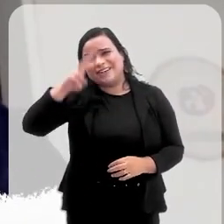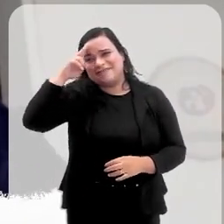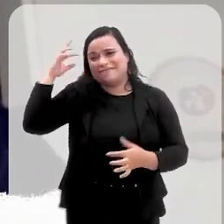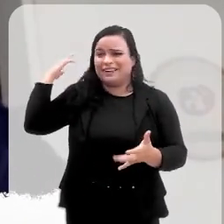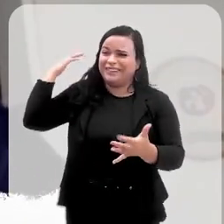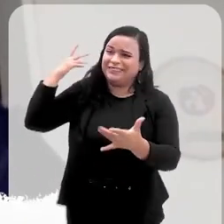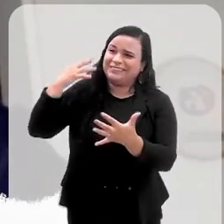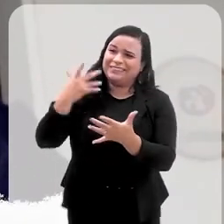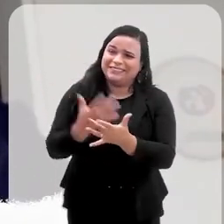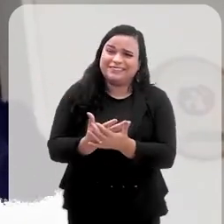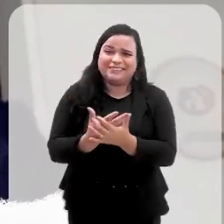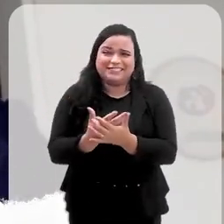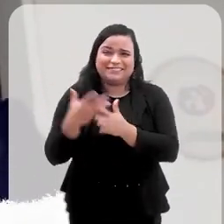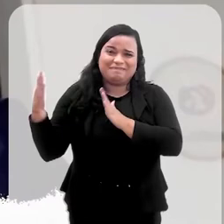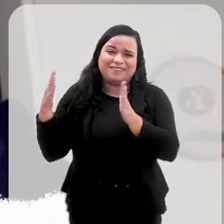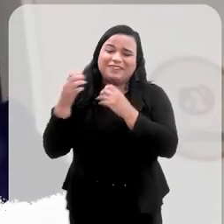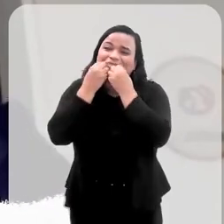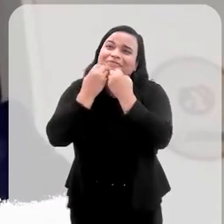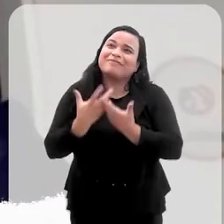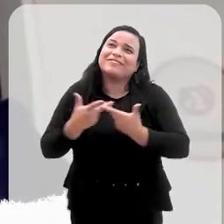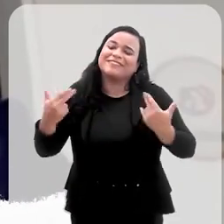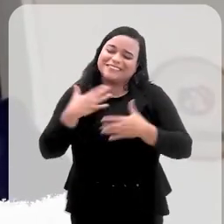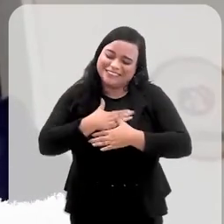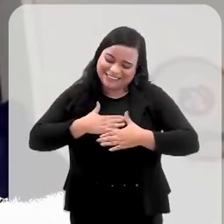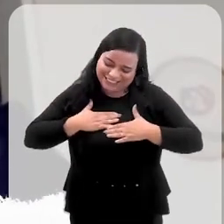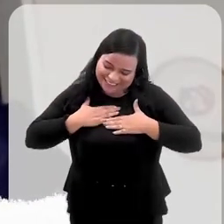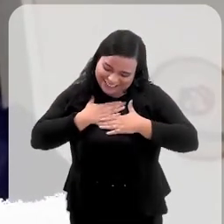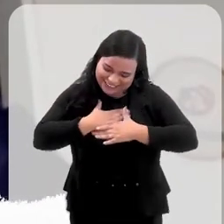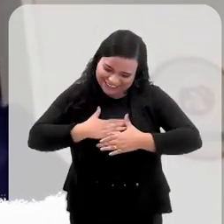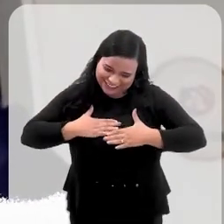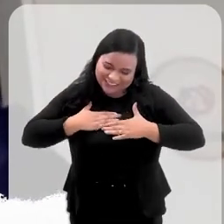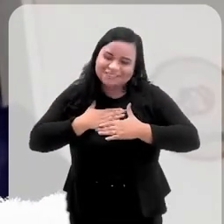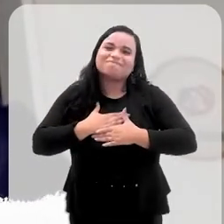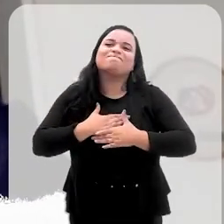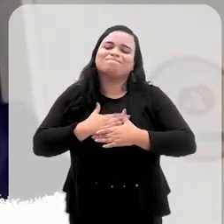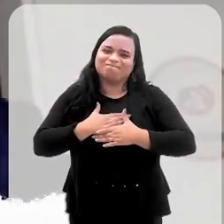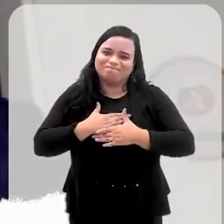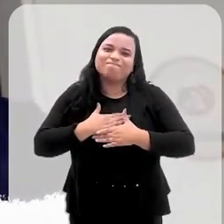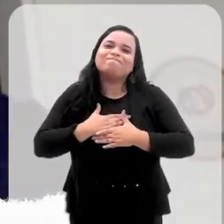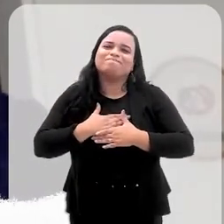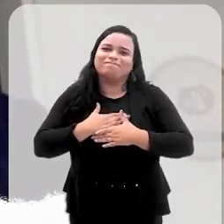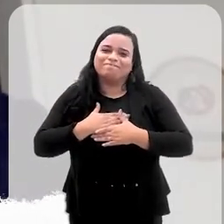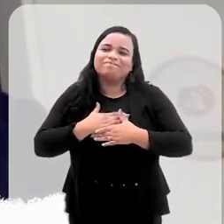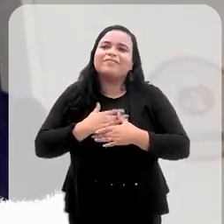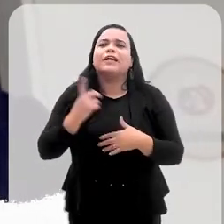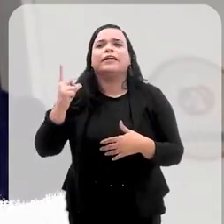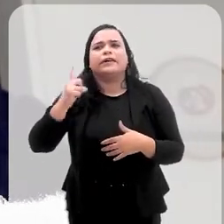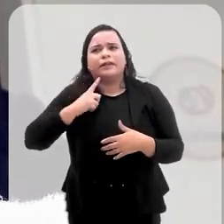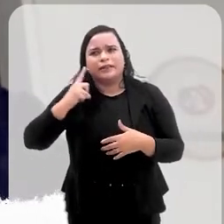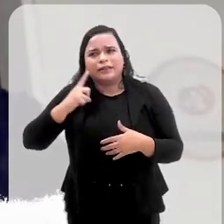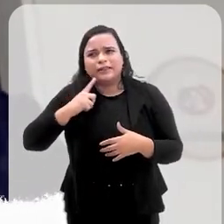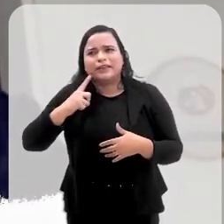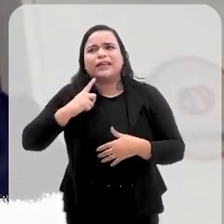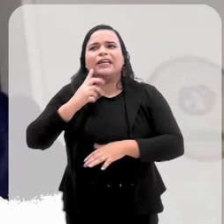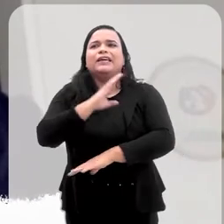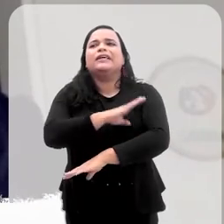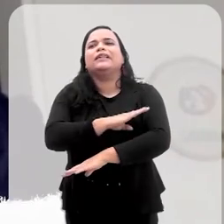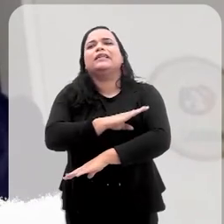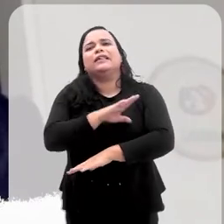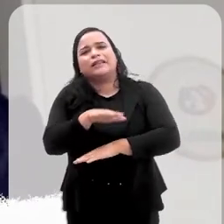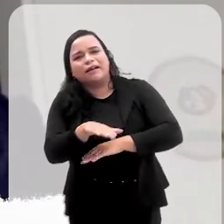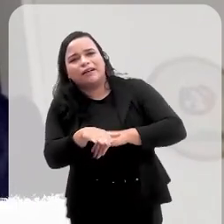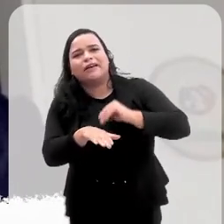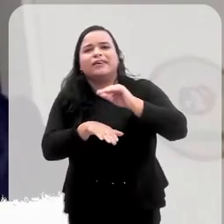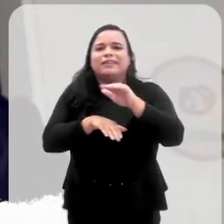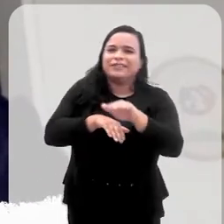degraus e degraus, né? Alguns foram fáceis, outros muito difíceis. Mas eu acho que o que eu posso dizer é que a gente